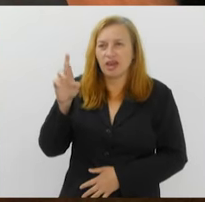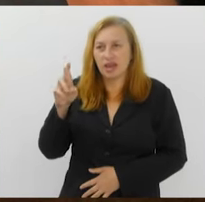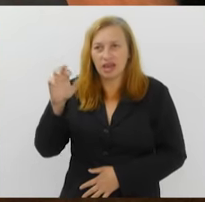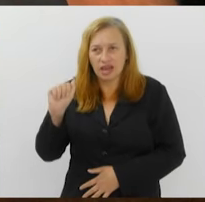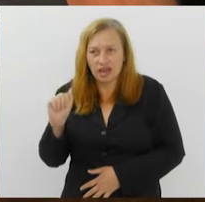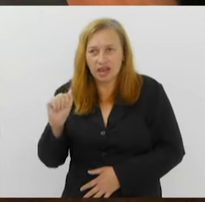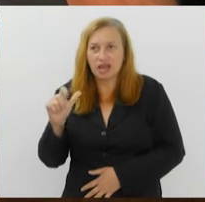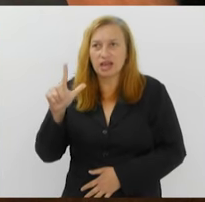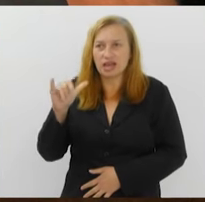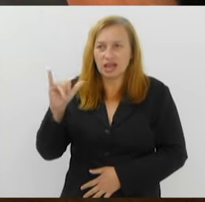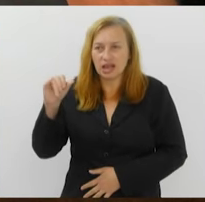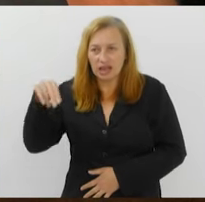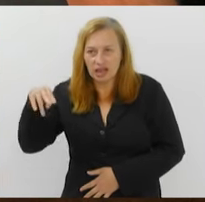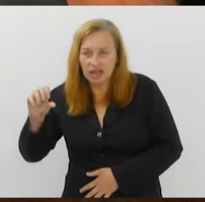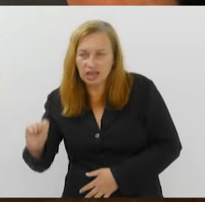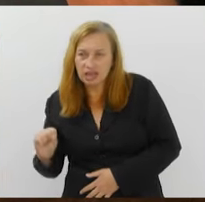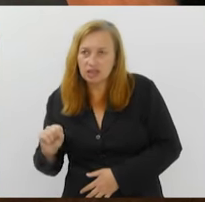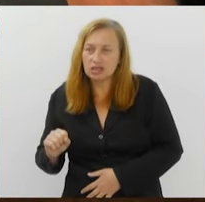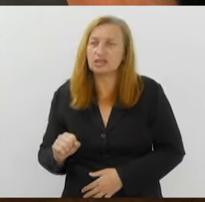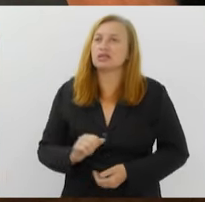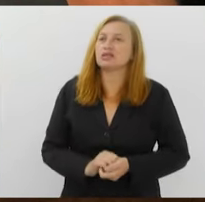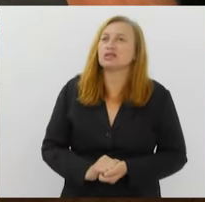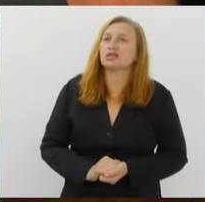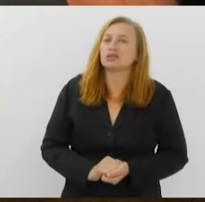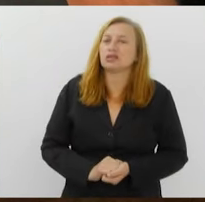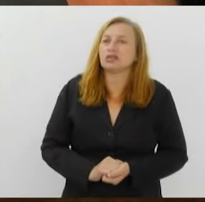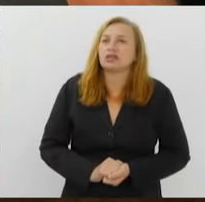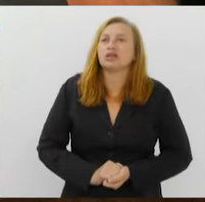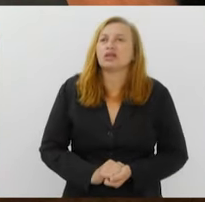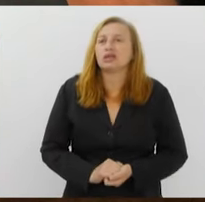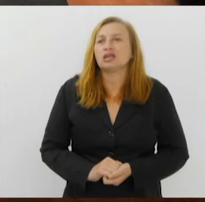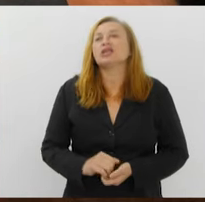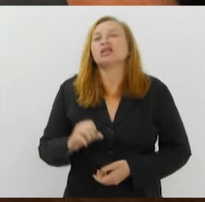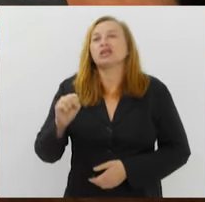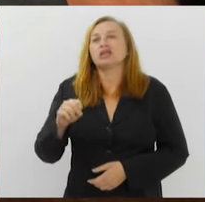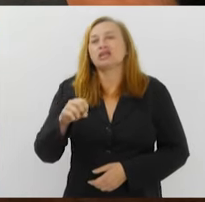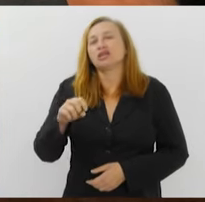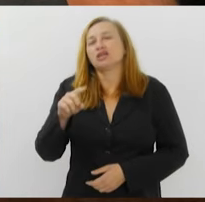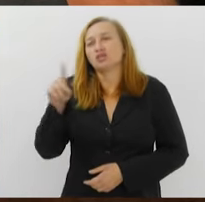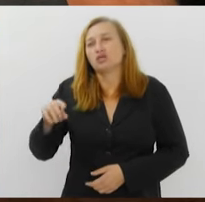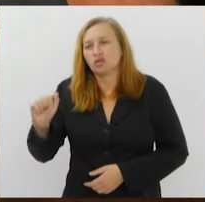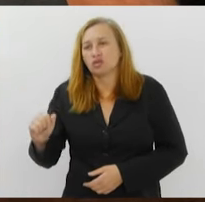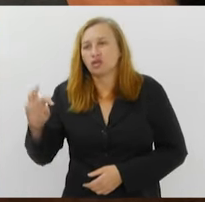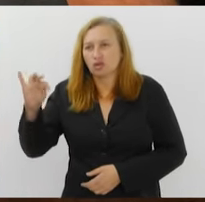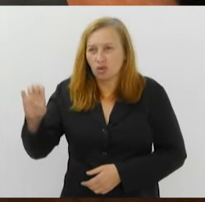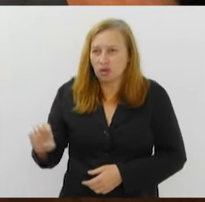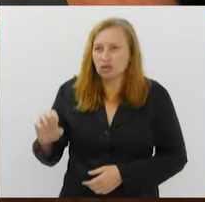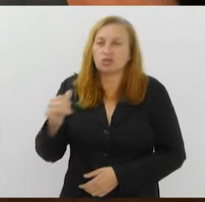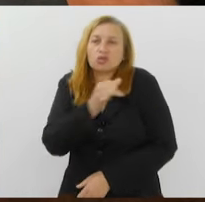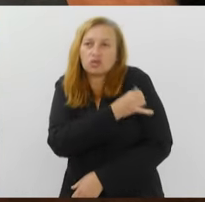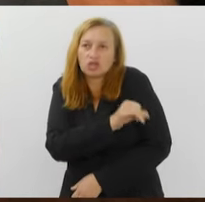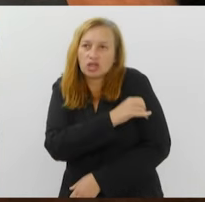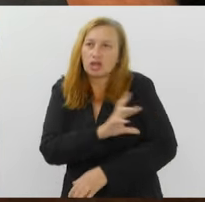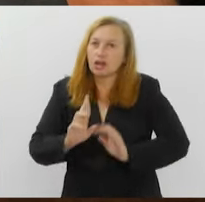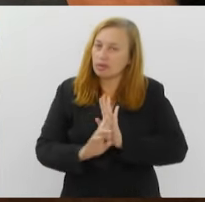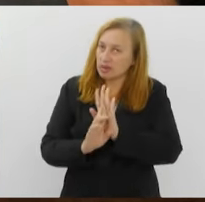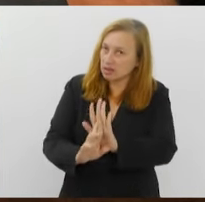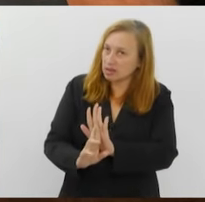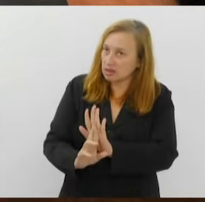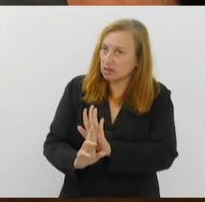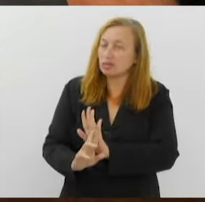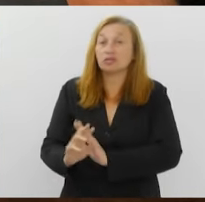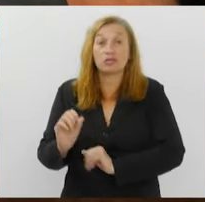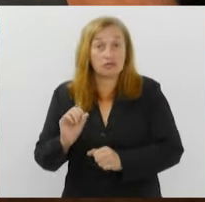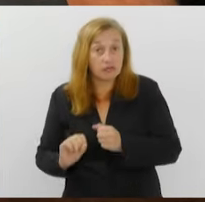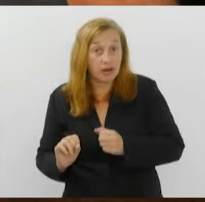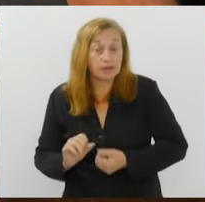seu mandato, da região da Leopoldina, da Zona Norte do Rio de Janeiro, a representação que Vossa Excelência faz. E,